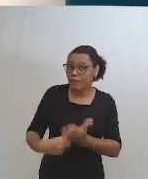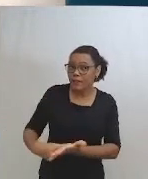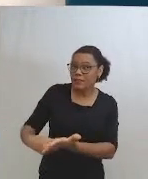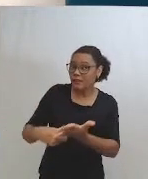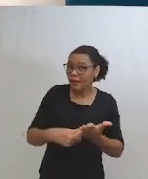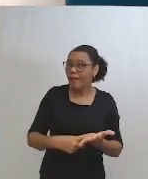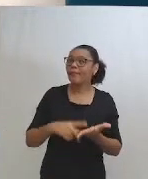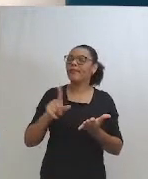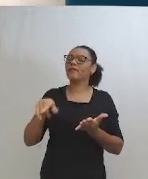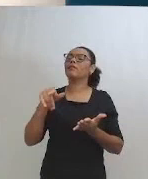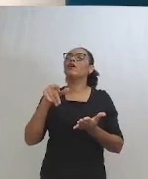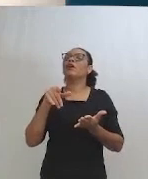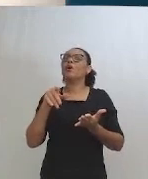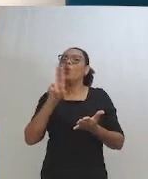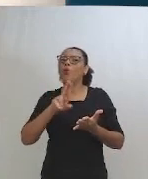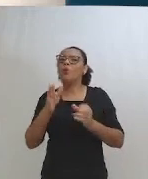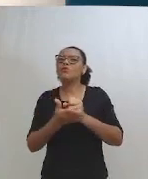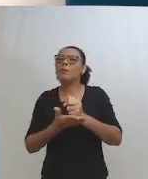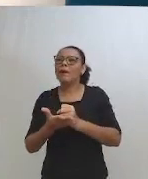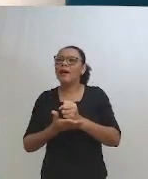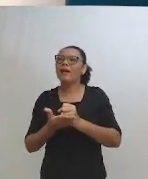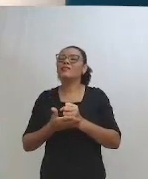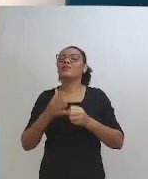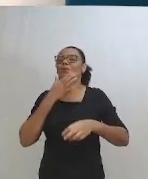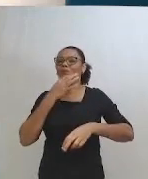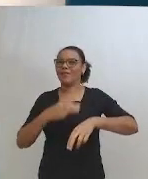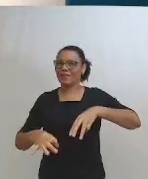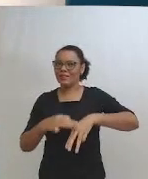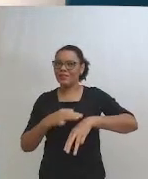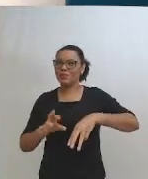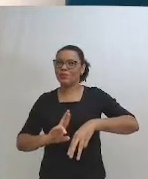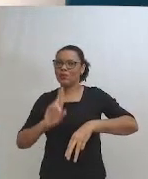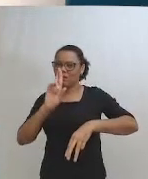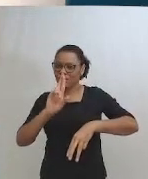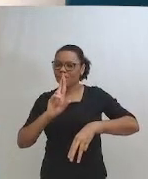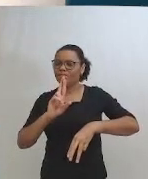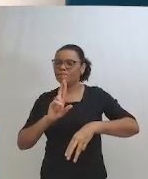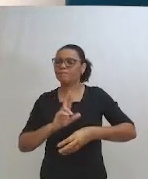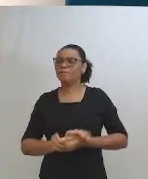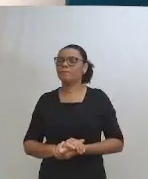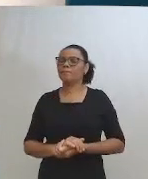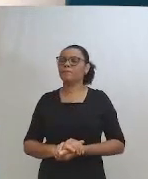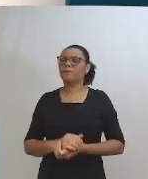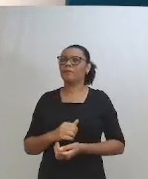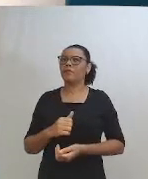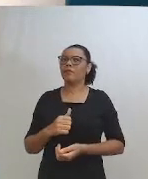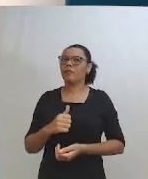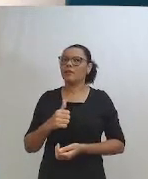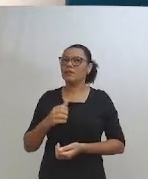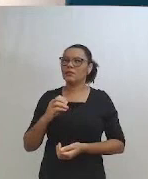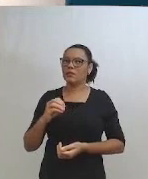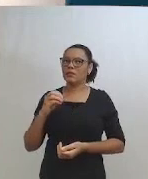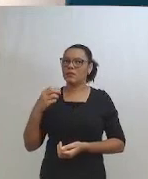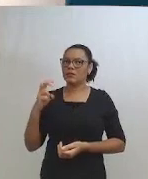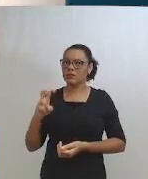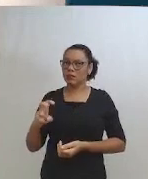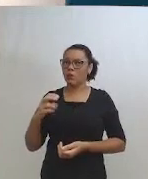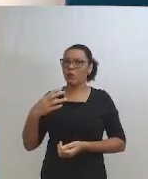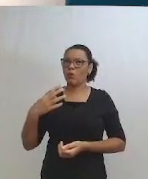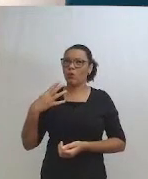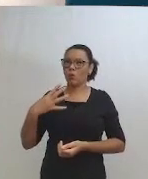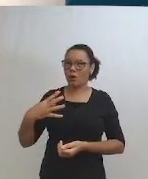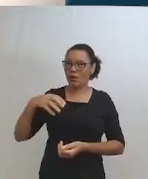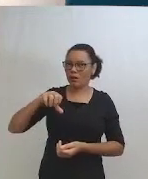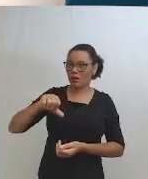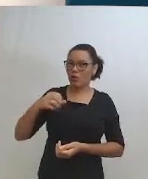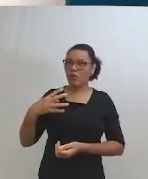ministro relator do RE 105, 59 e 41, sabemos que é o ministro Toffoli, mas o ministro